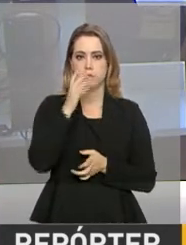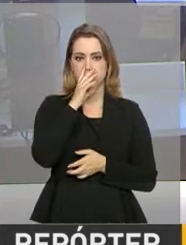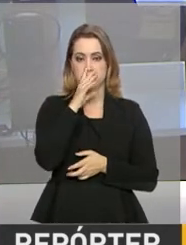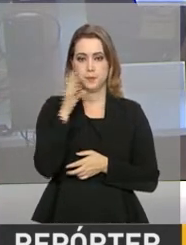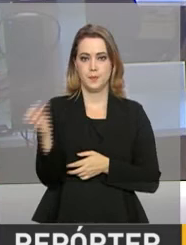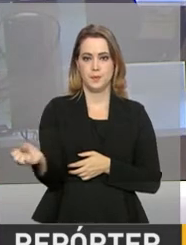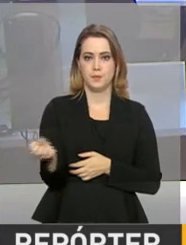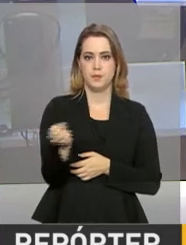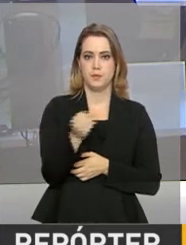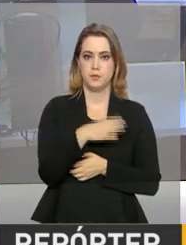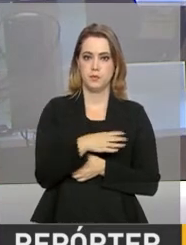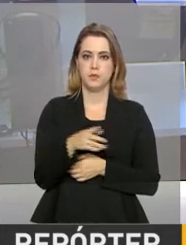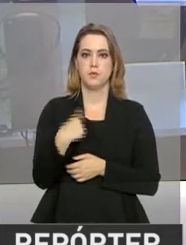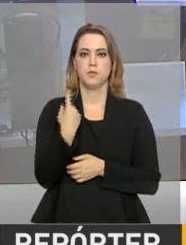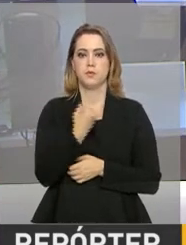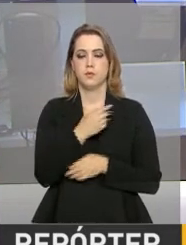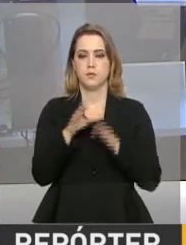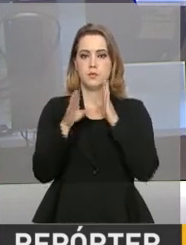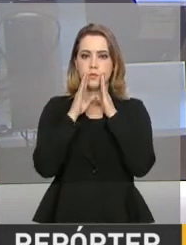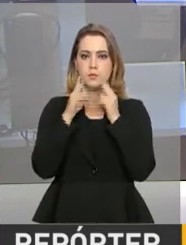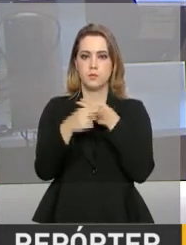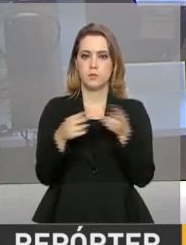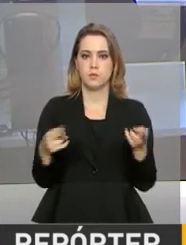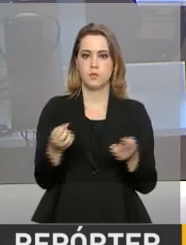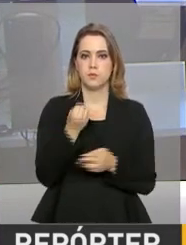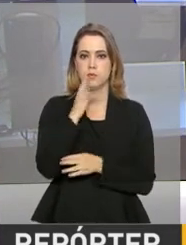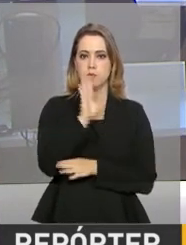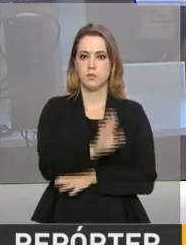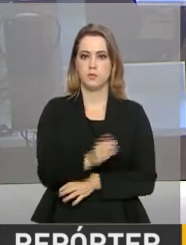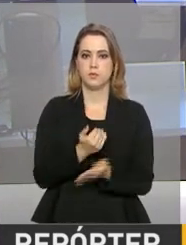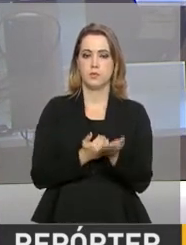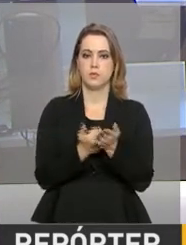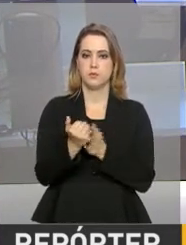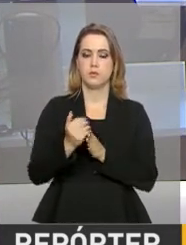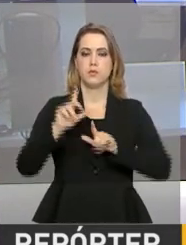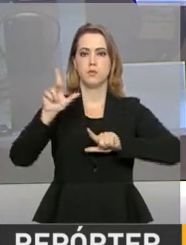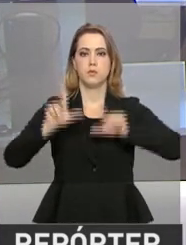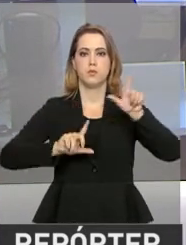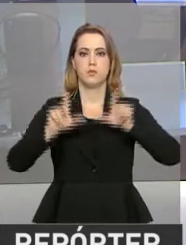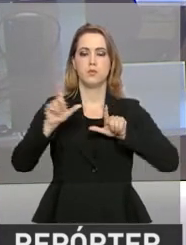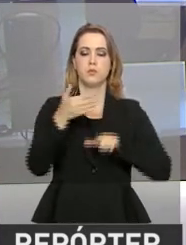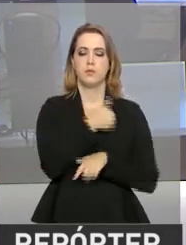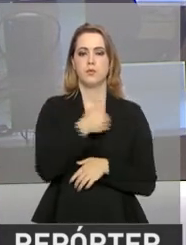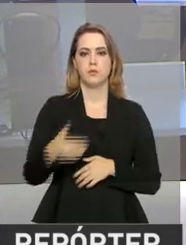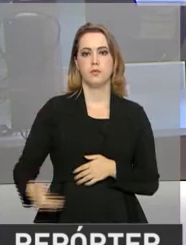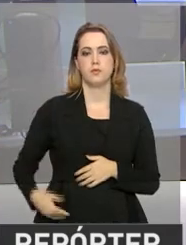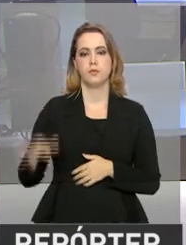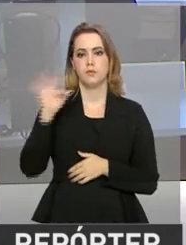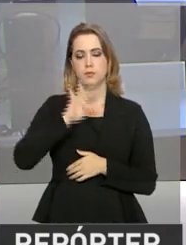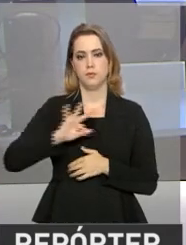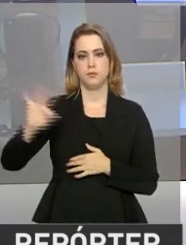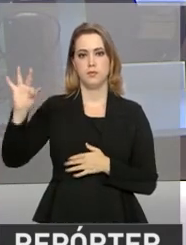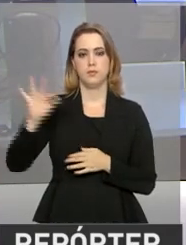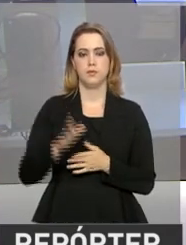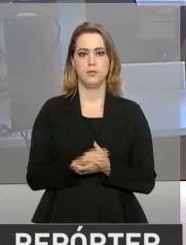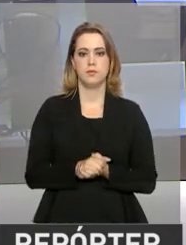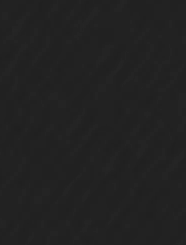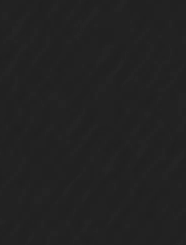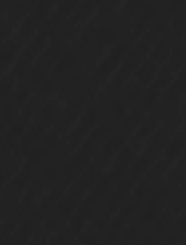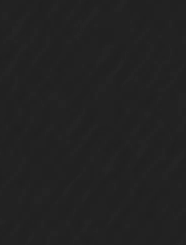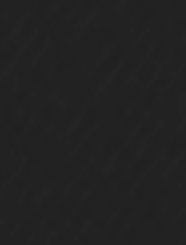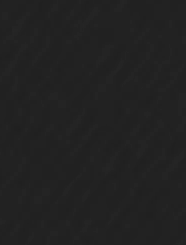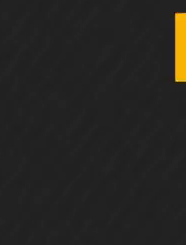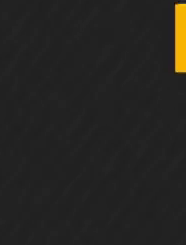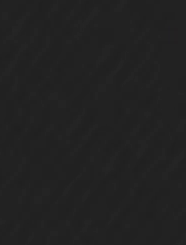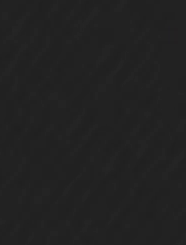acompanhe também as novidades pelas nossas redes sociais uma boa tarde pra você continue com a gente e nbr a tv do governo federal